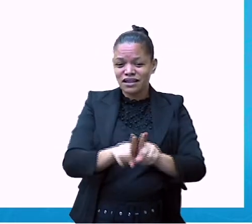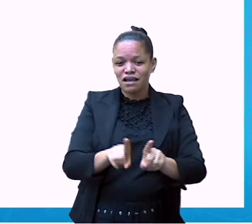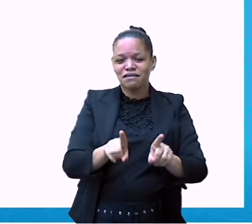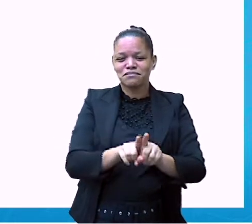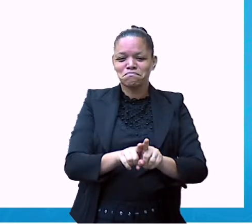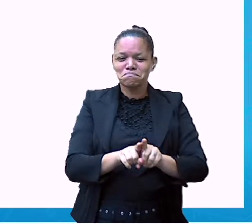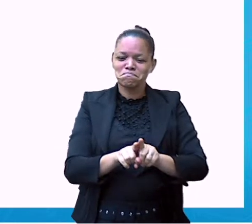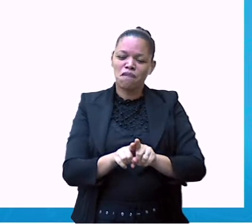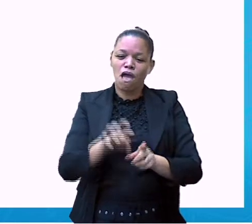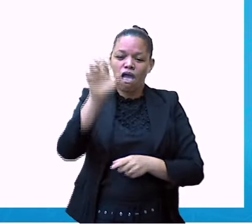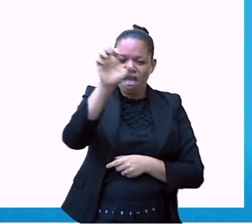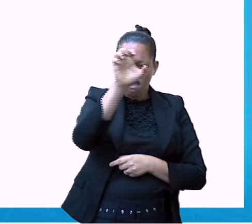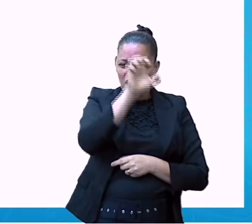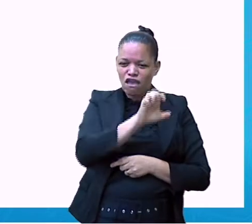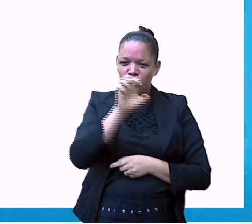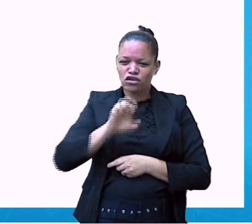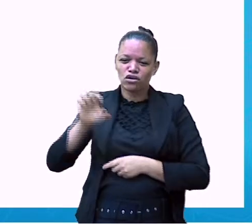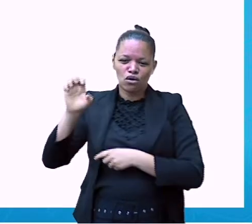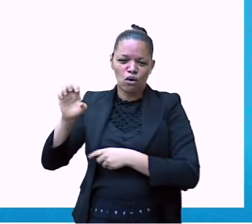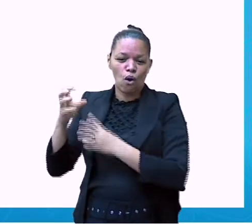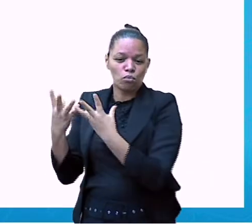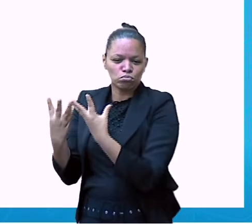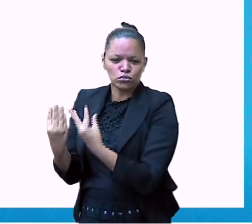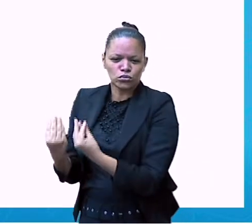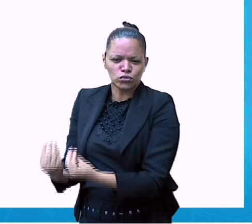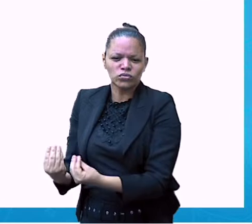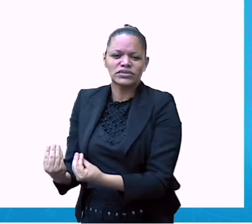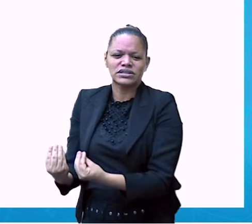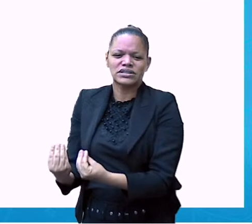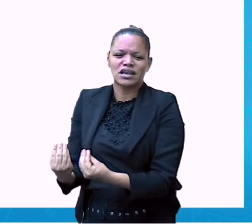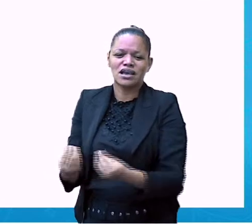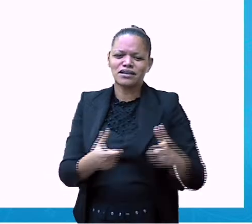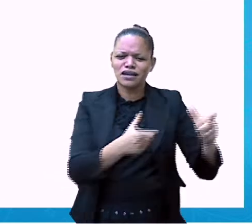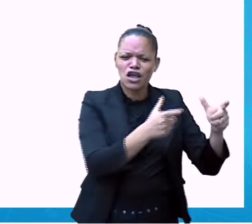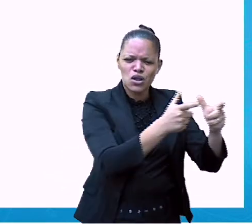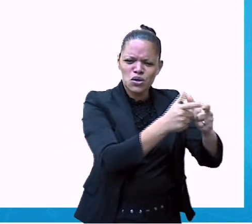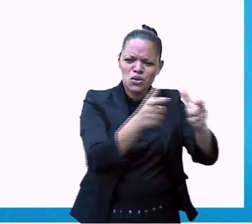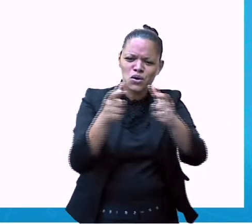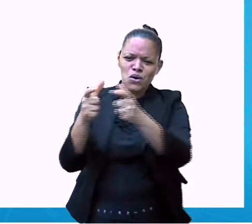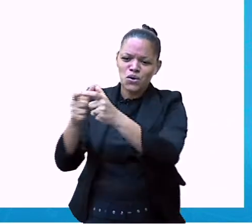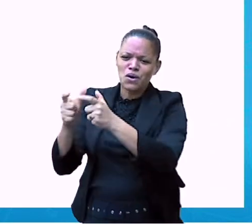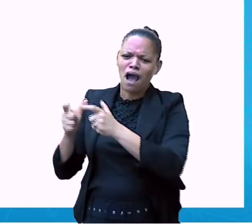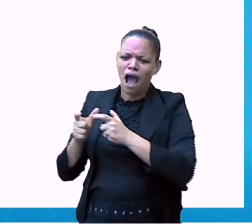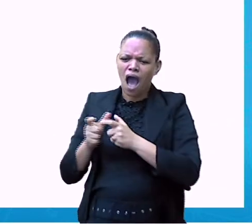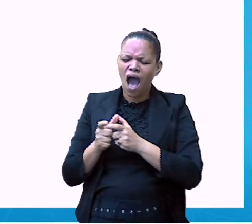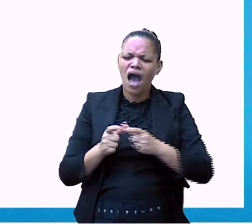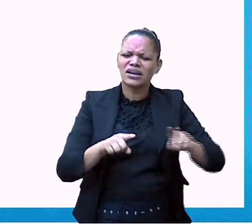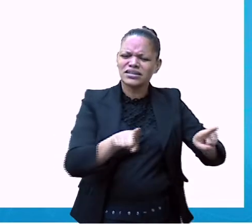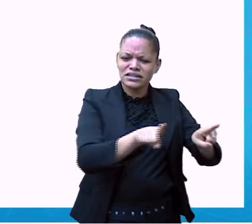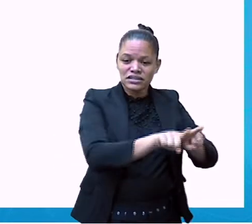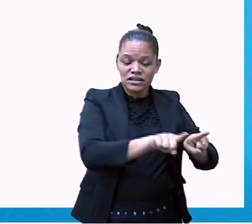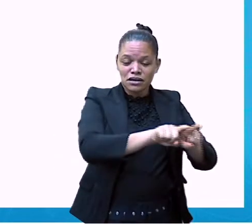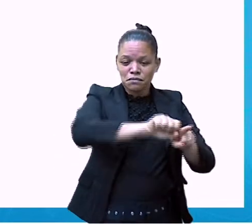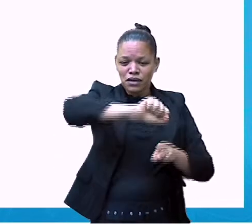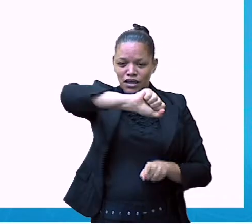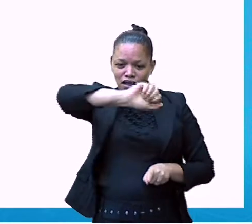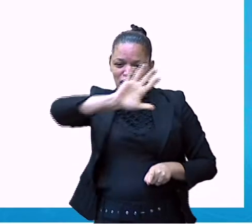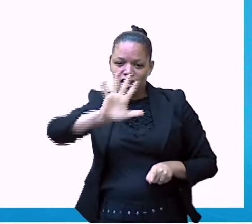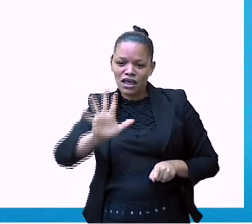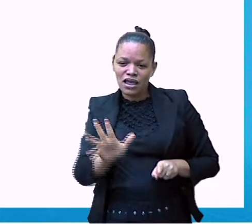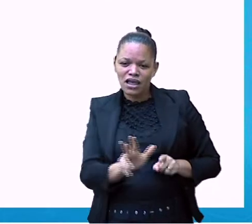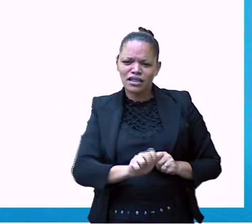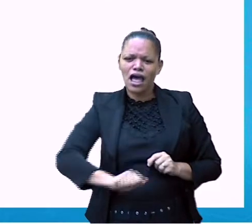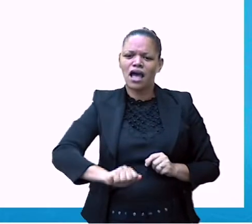abaixo dos 100 litros, e das localidades da África subsaariana, abaixo de